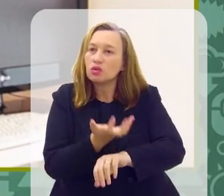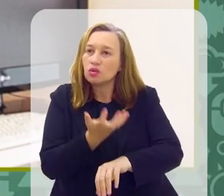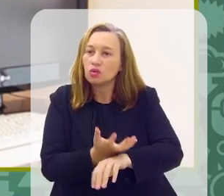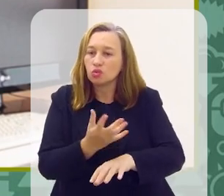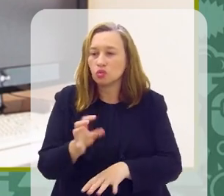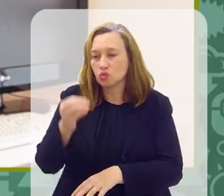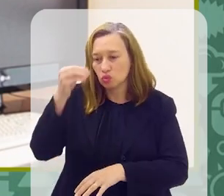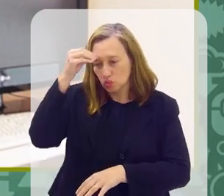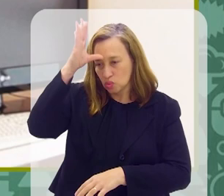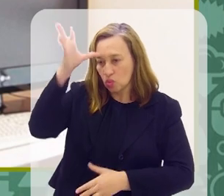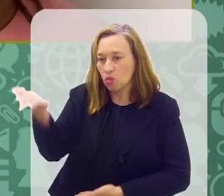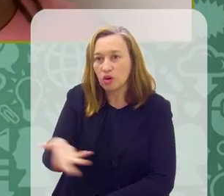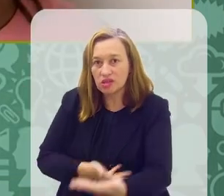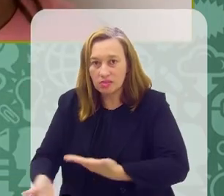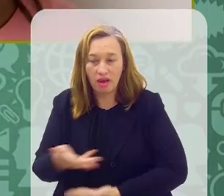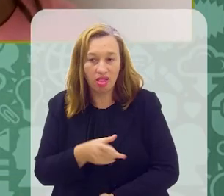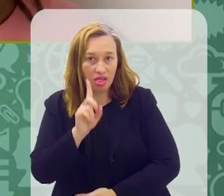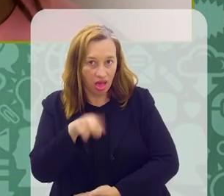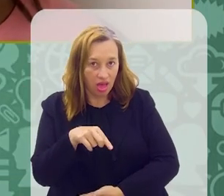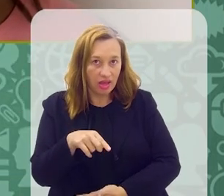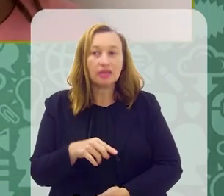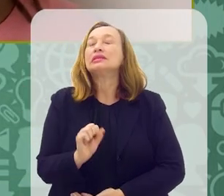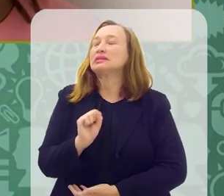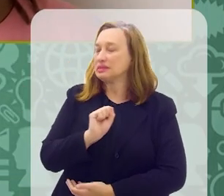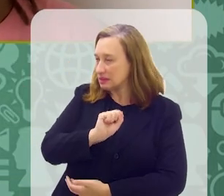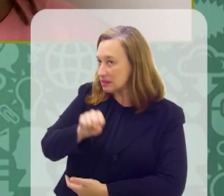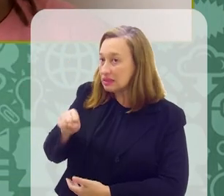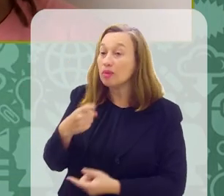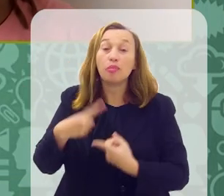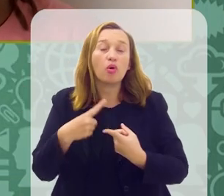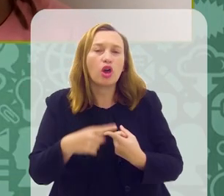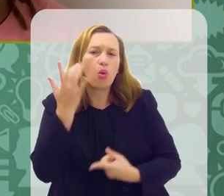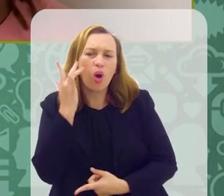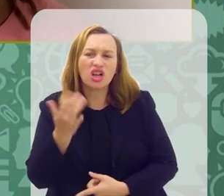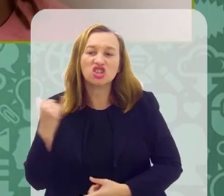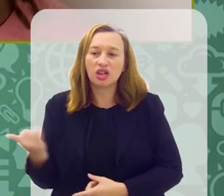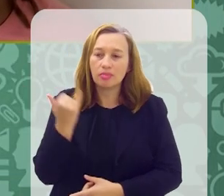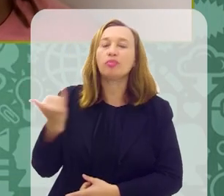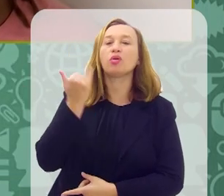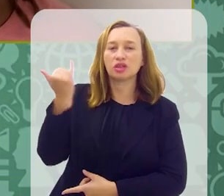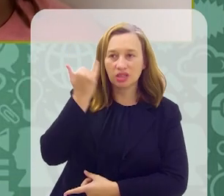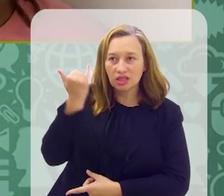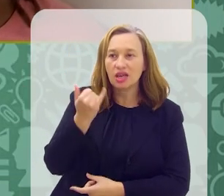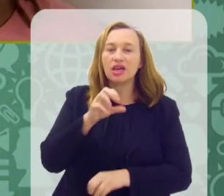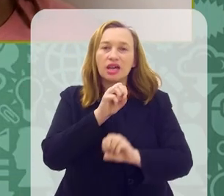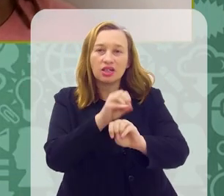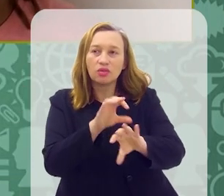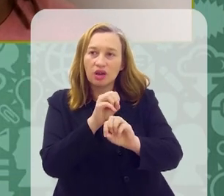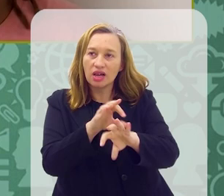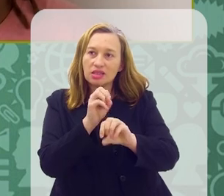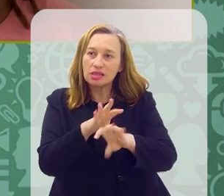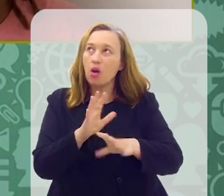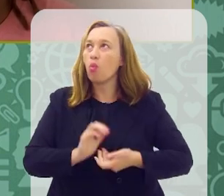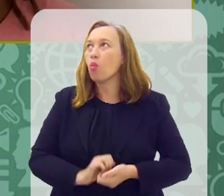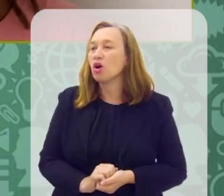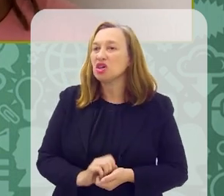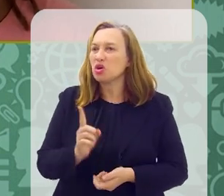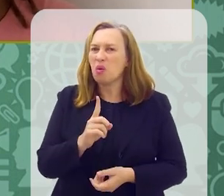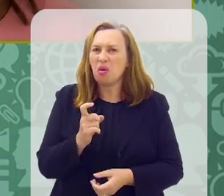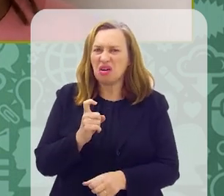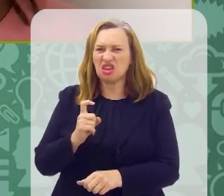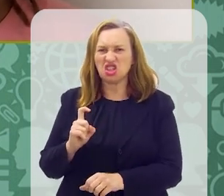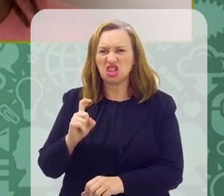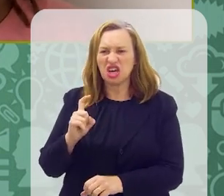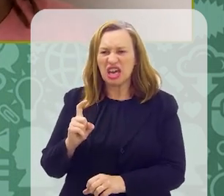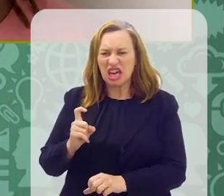do conhecimento, né? Sim, sim, porque eu acho que é importante que a educação ela não seja algo muito